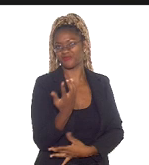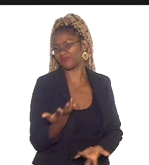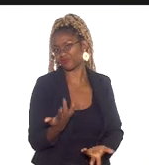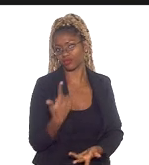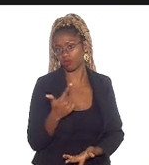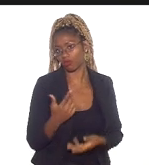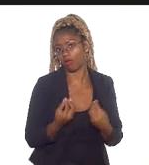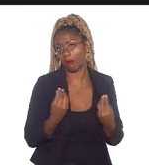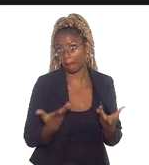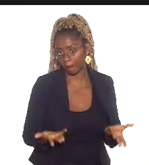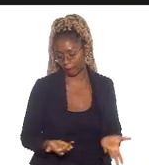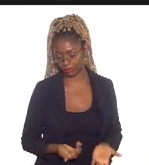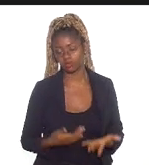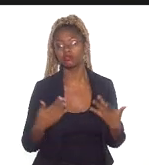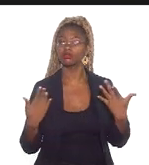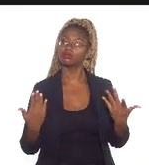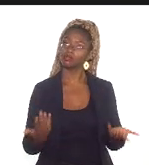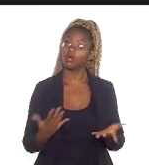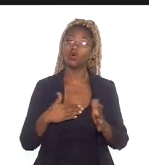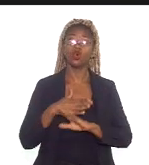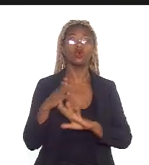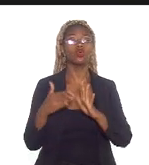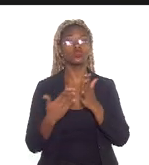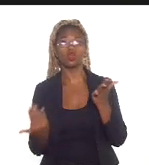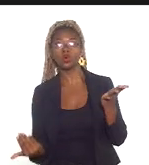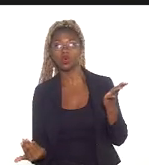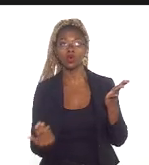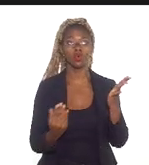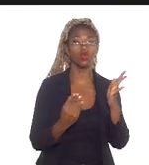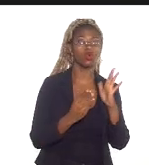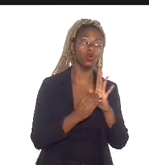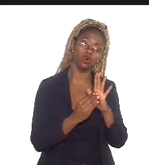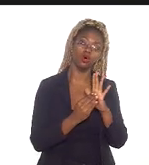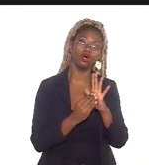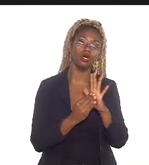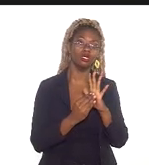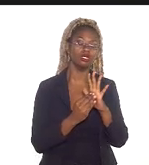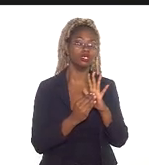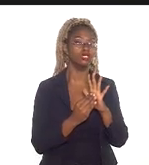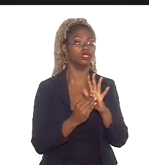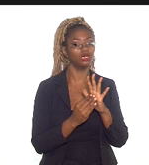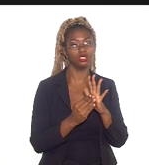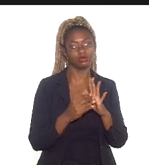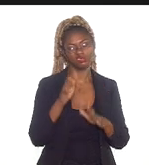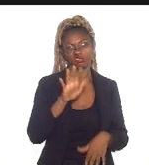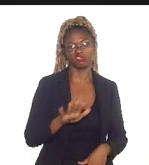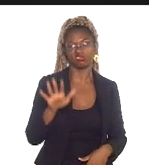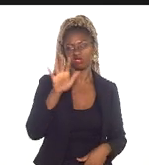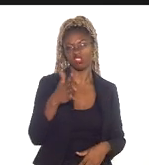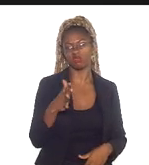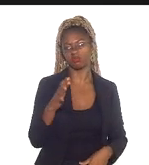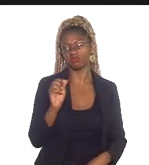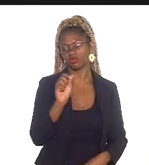eles foram alocados de uma forma mais geral.